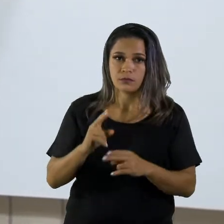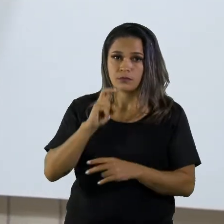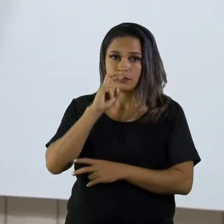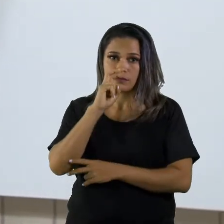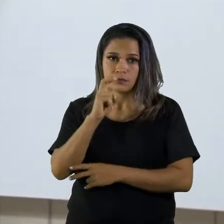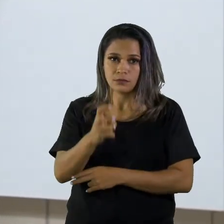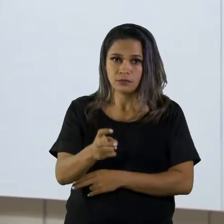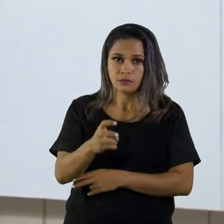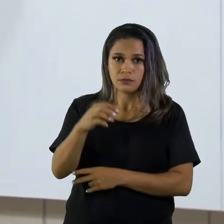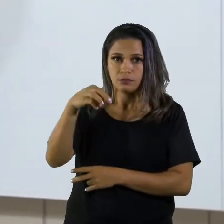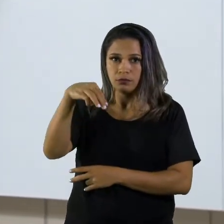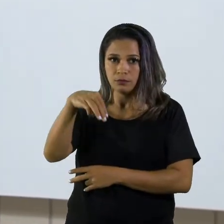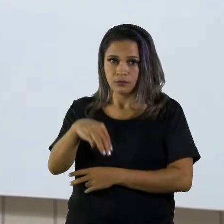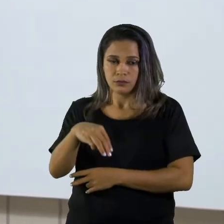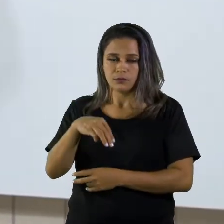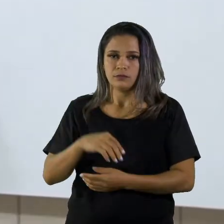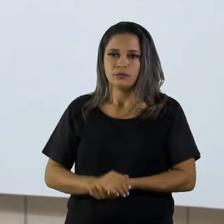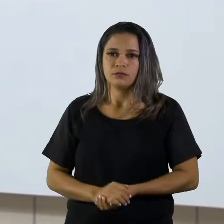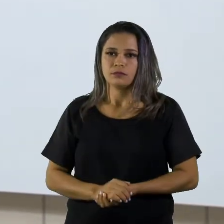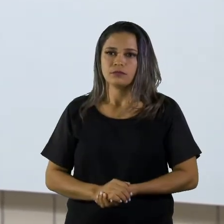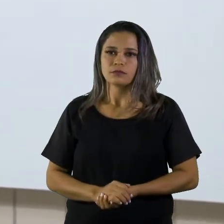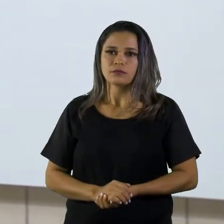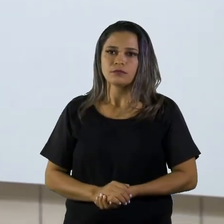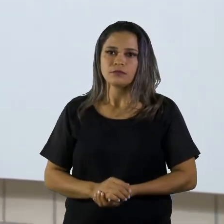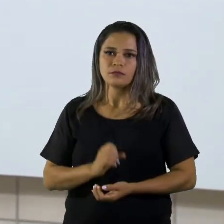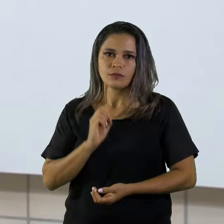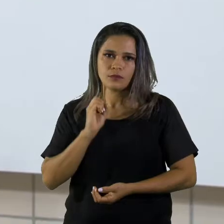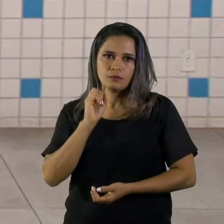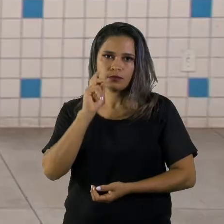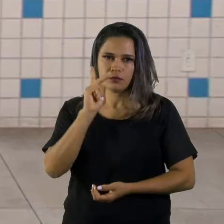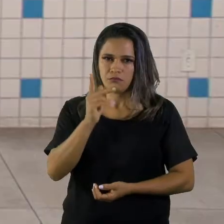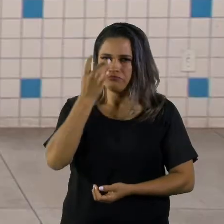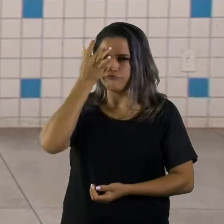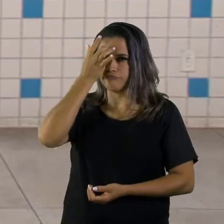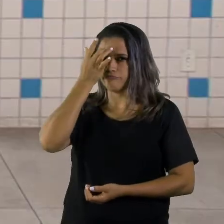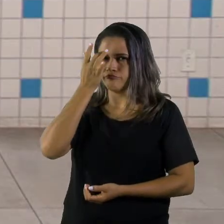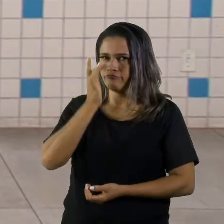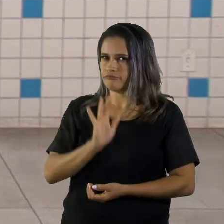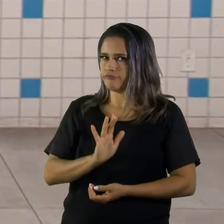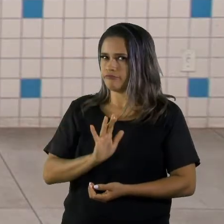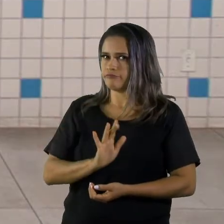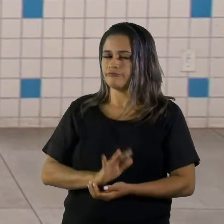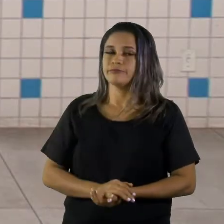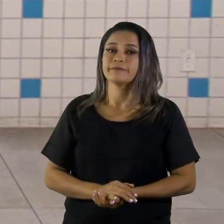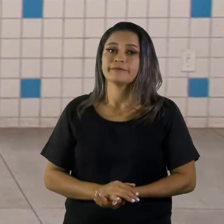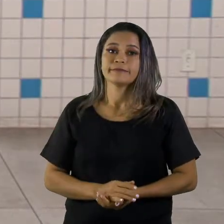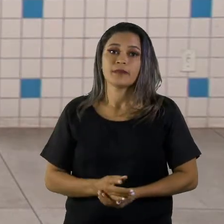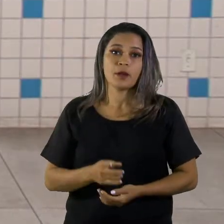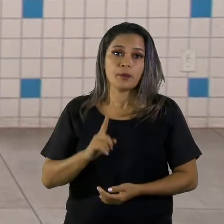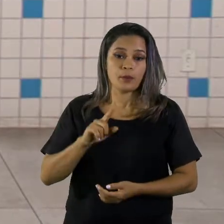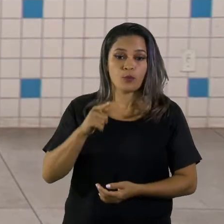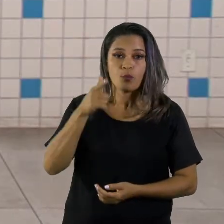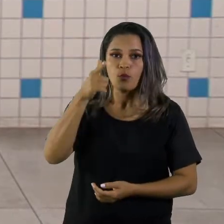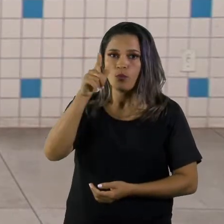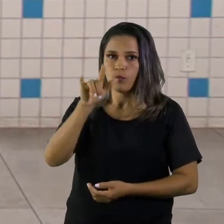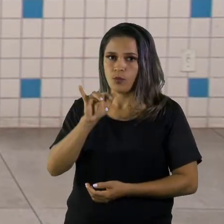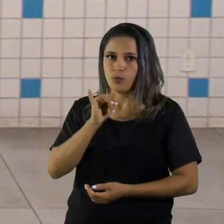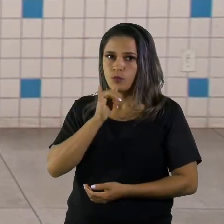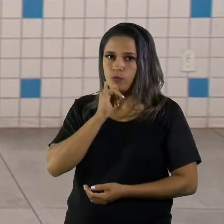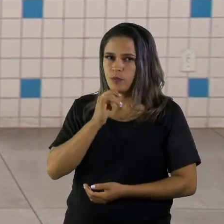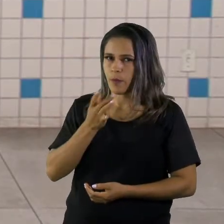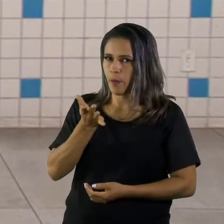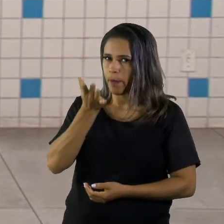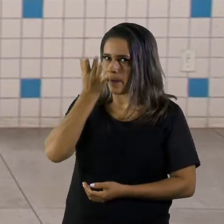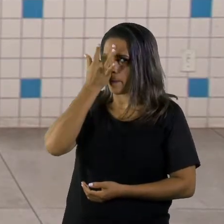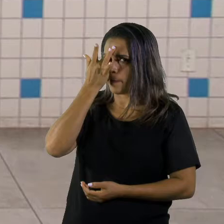metros. Ok, pessoal? Muito fácil, né? Então vamos, pessoal, para mais um exemplo para poder fixar bem